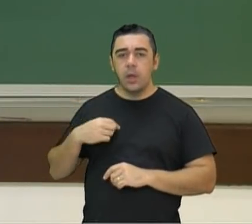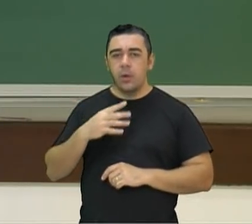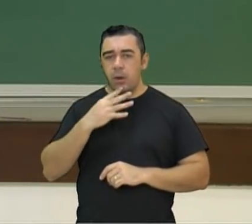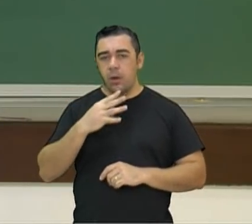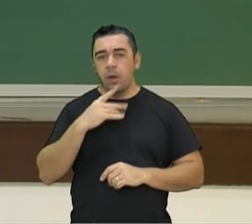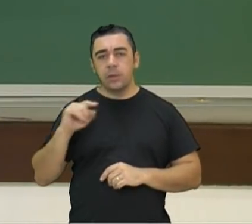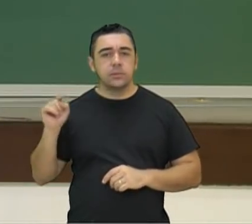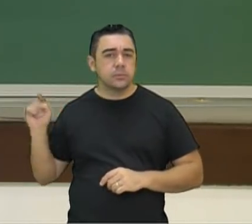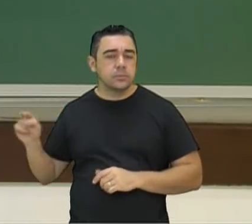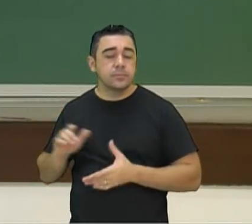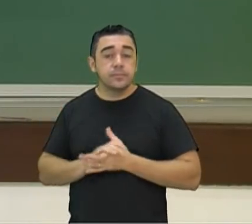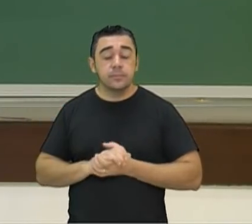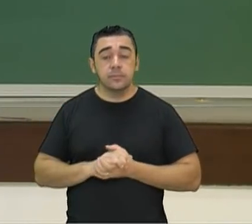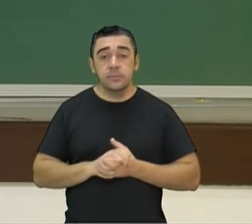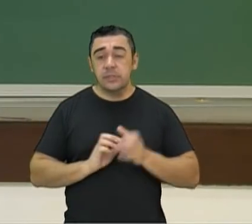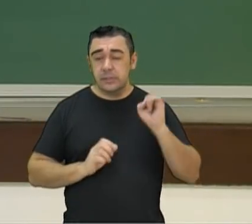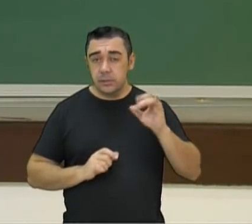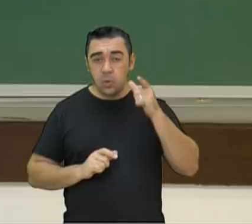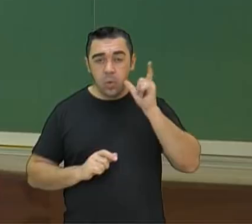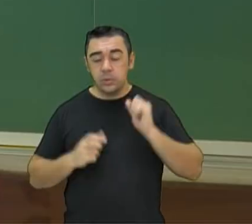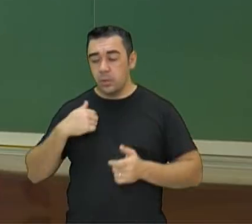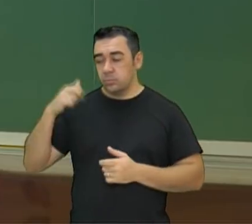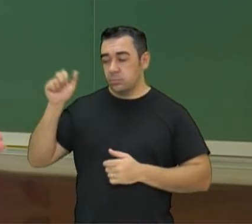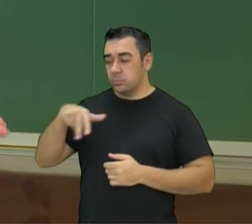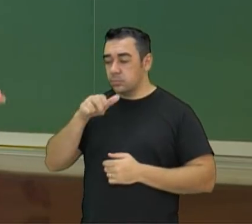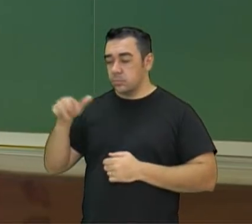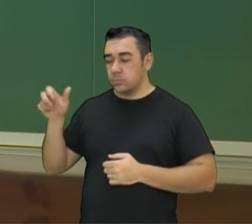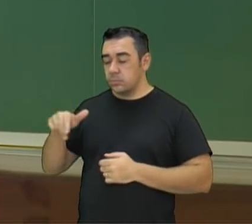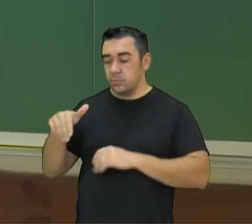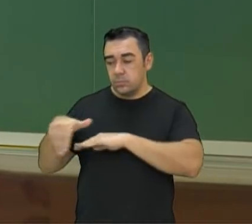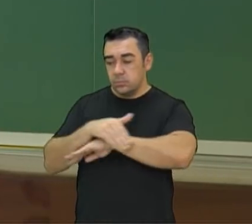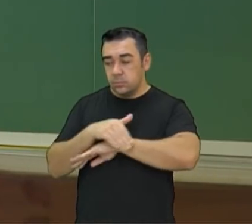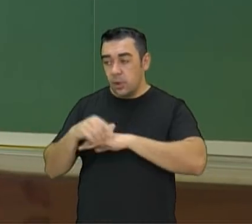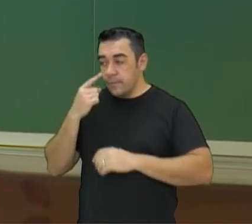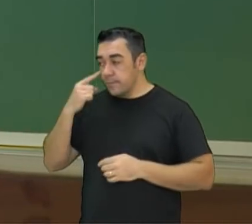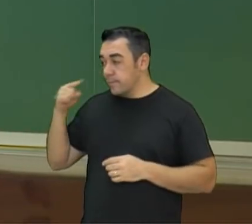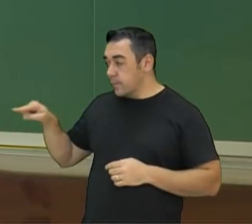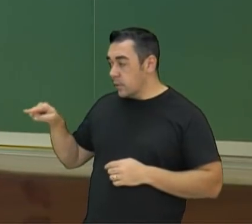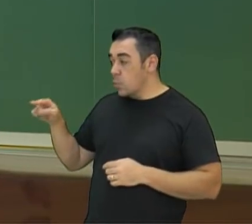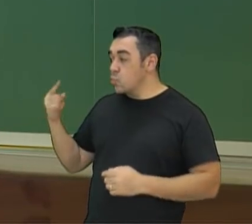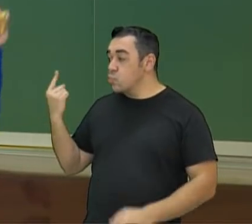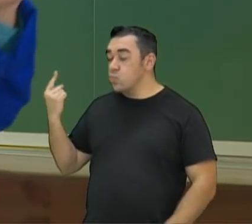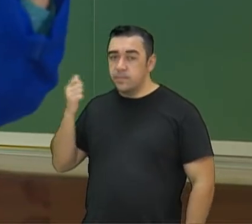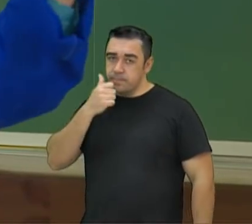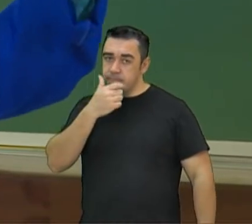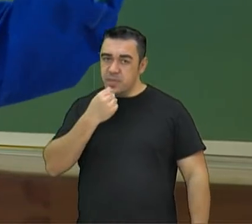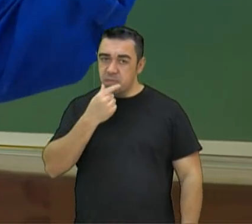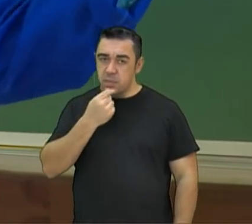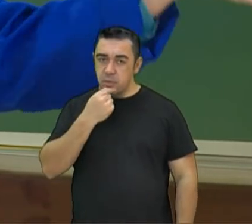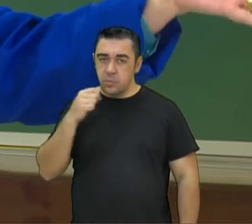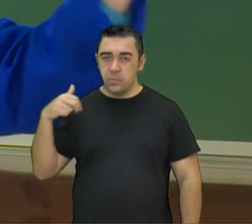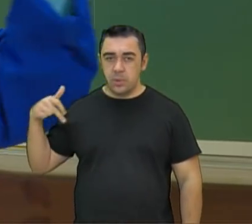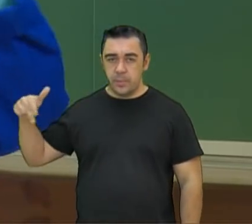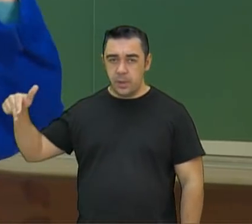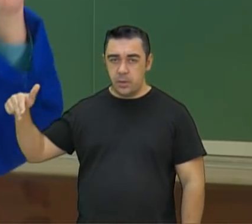menino, né? Agora se eu disser, ontem eu estava caminhando pela rua e vi um menino caminhando, né, também,